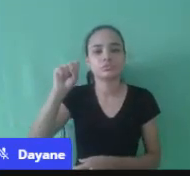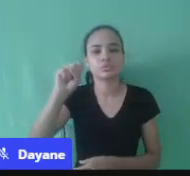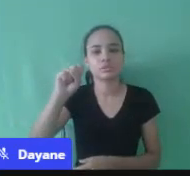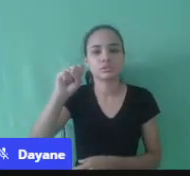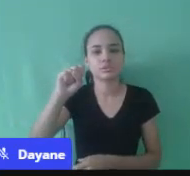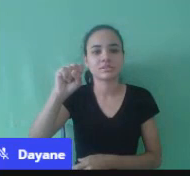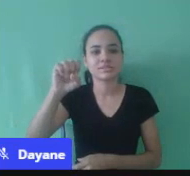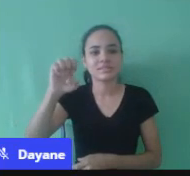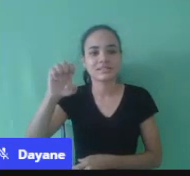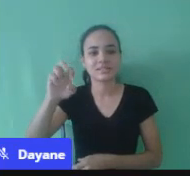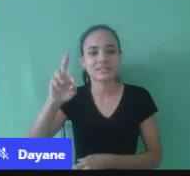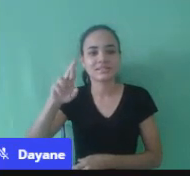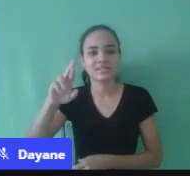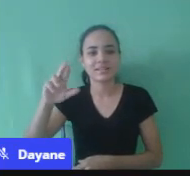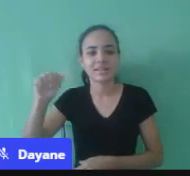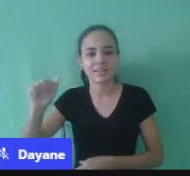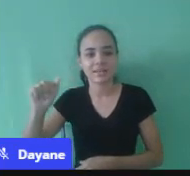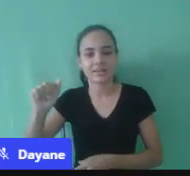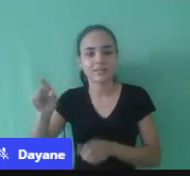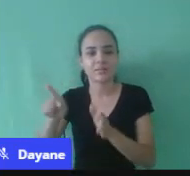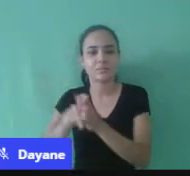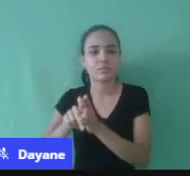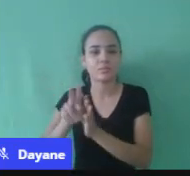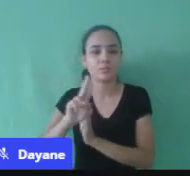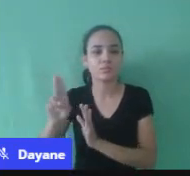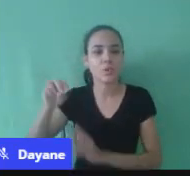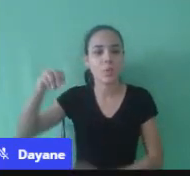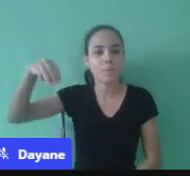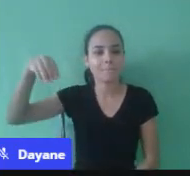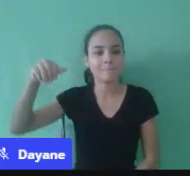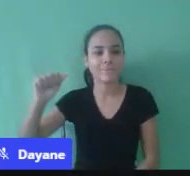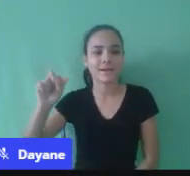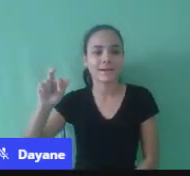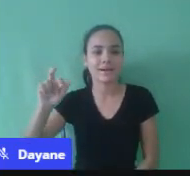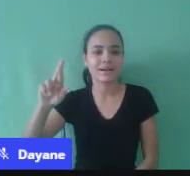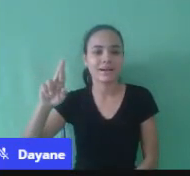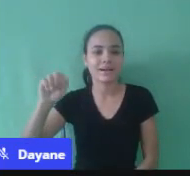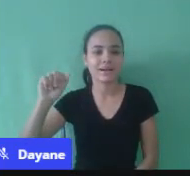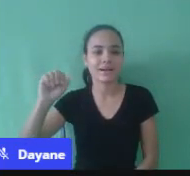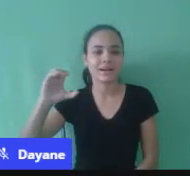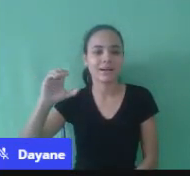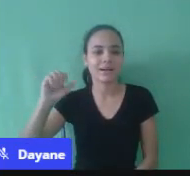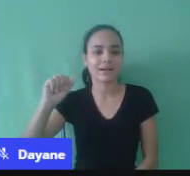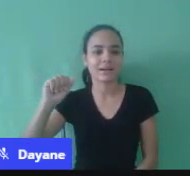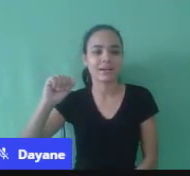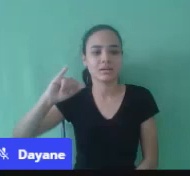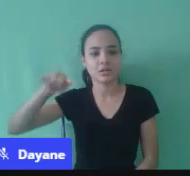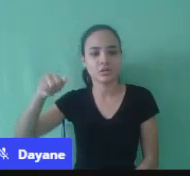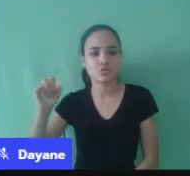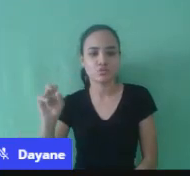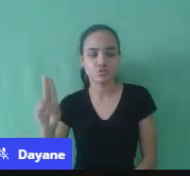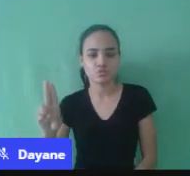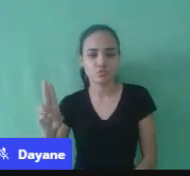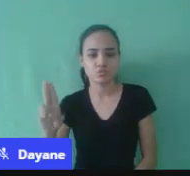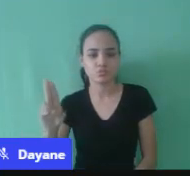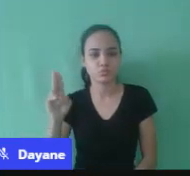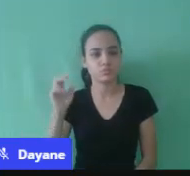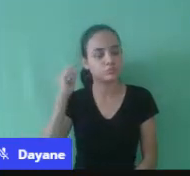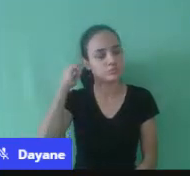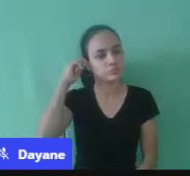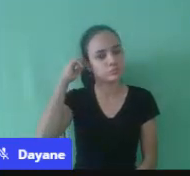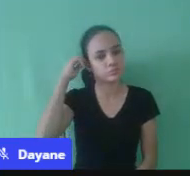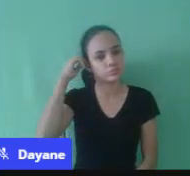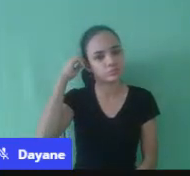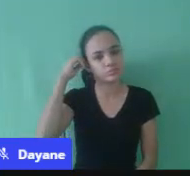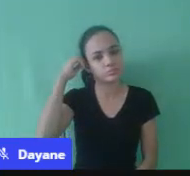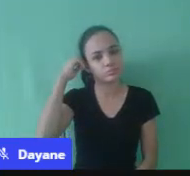na borda. Se você depois dá uma olhadinha nesse slide, nós vamos ter um slide mais à